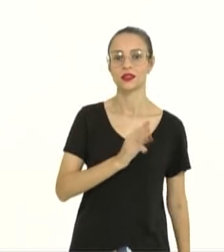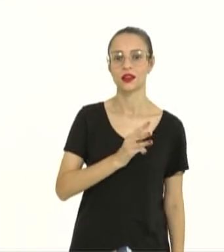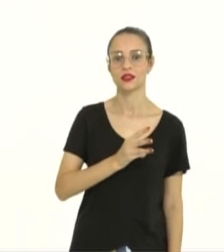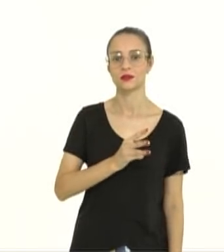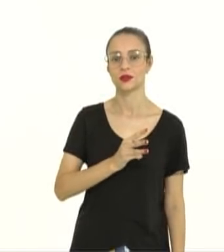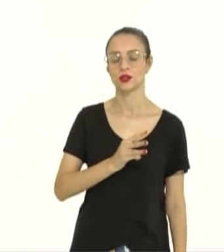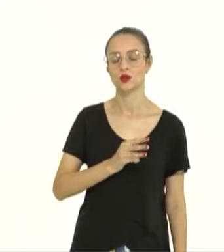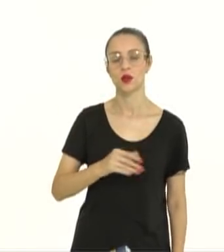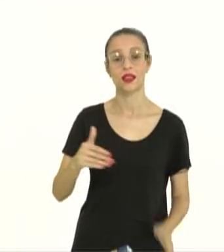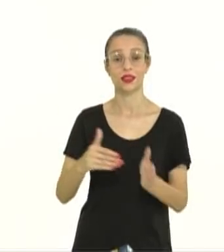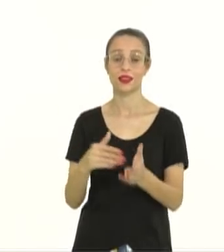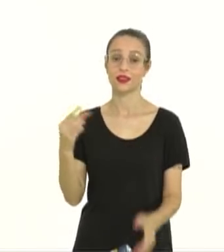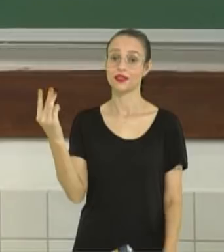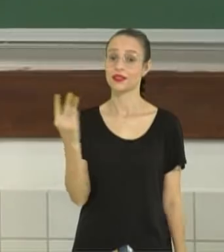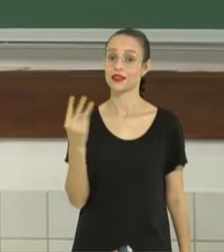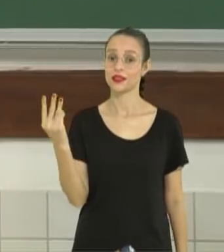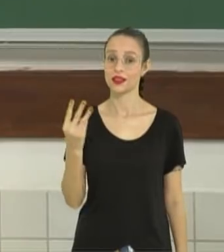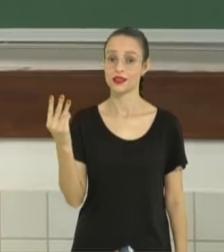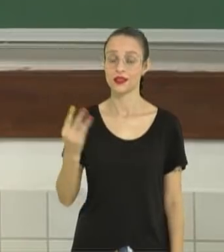R$